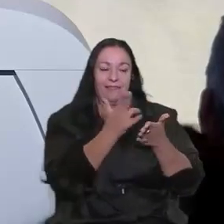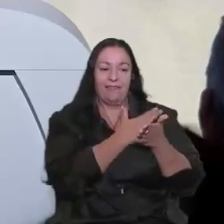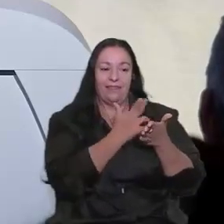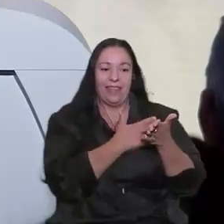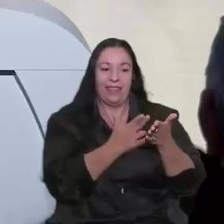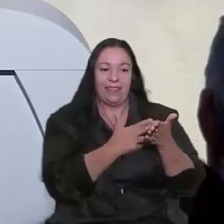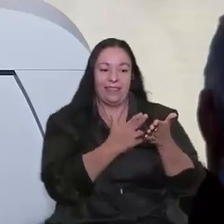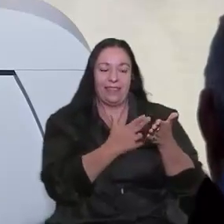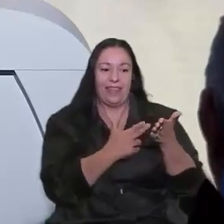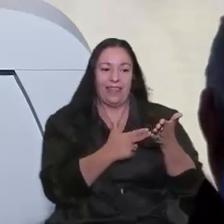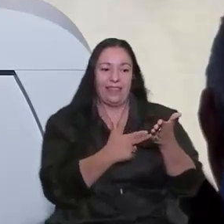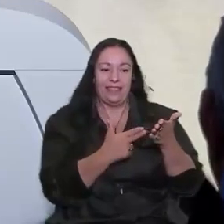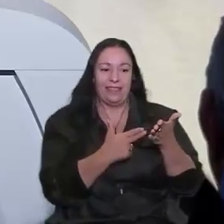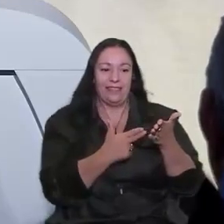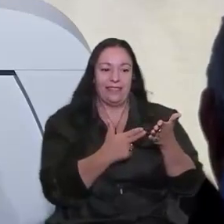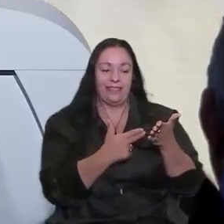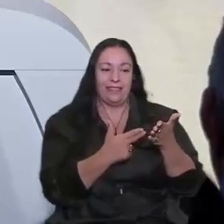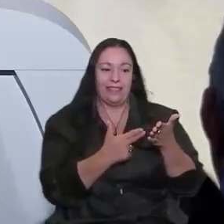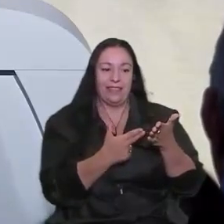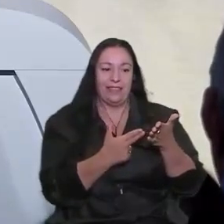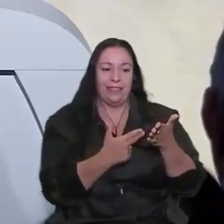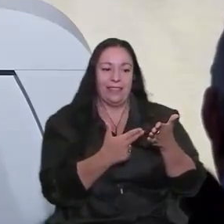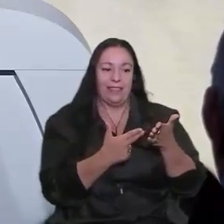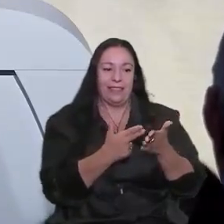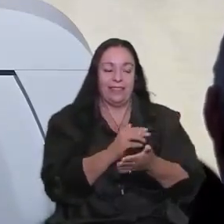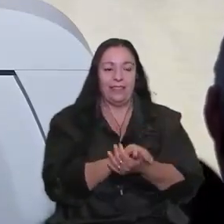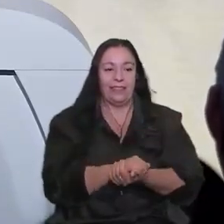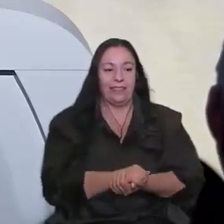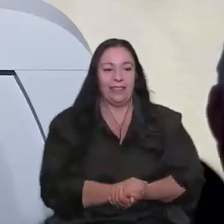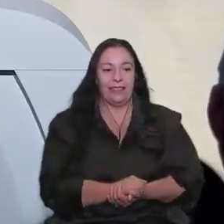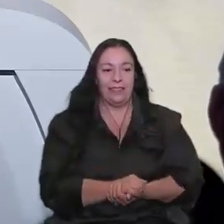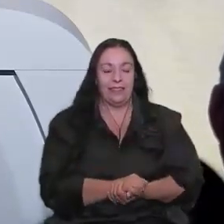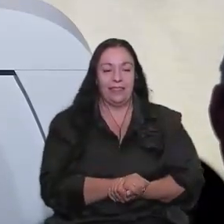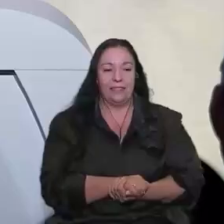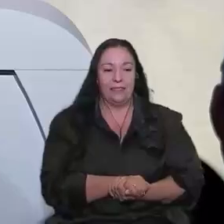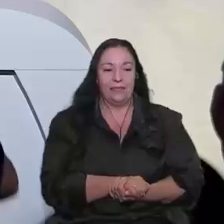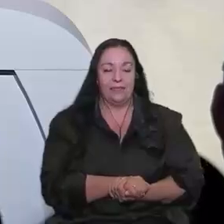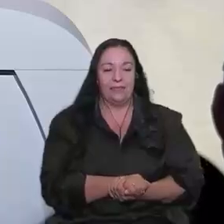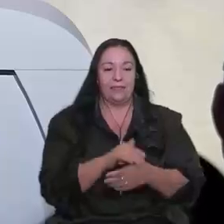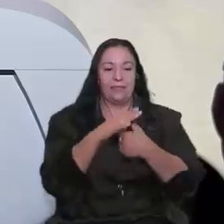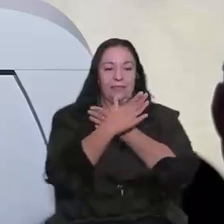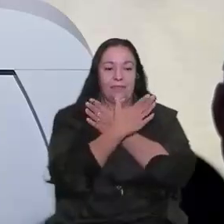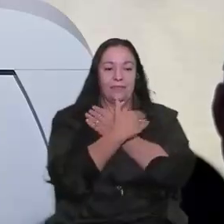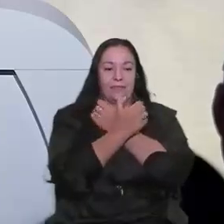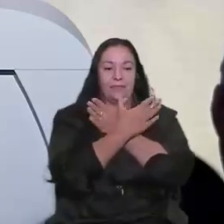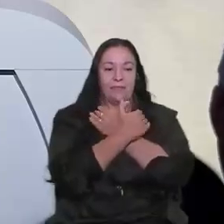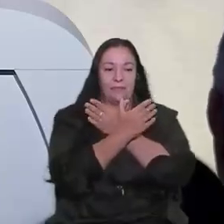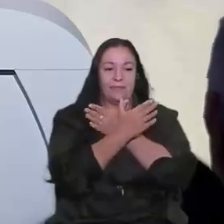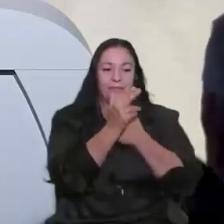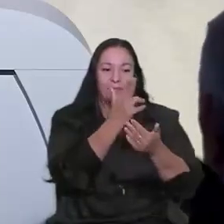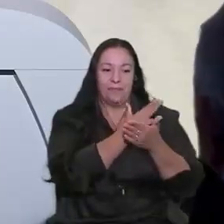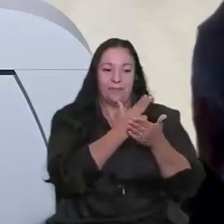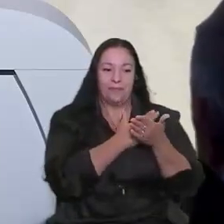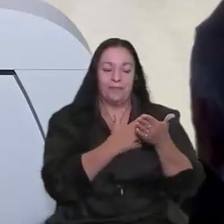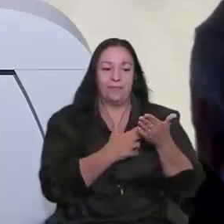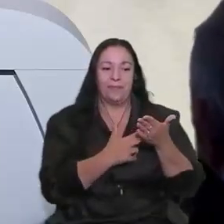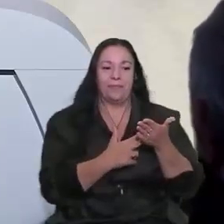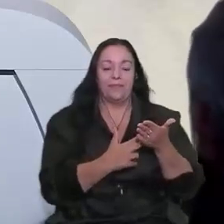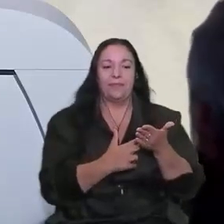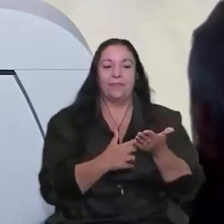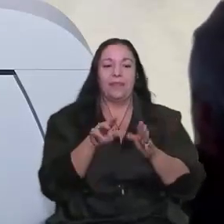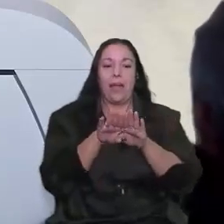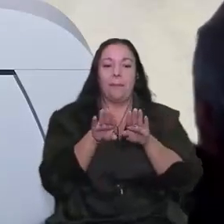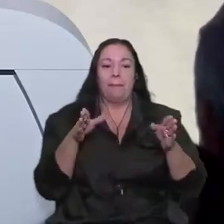para vocês. Dá para ver, né? Aqui. Por favor. E a gente, conversando na mesa do café